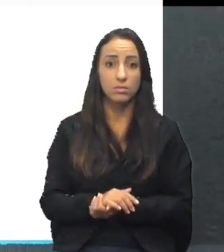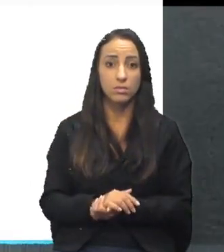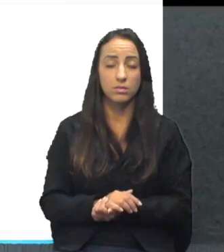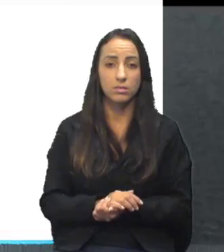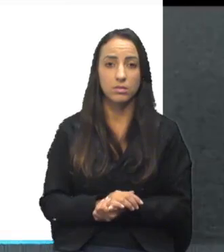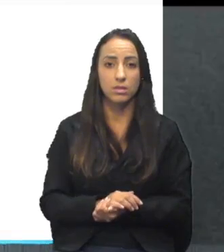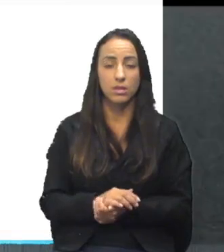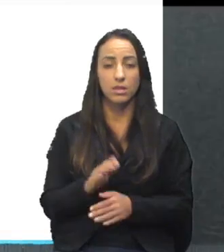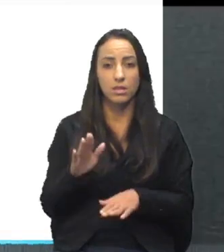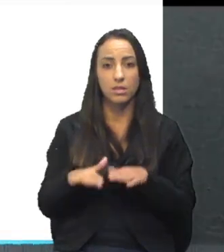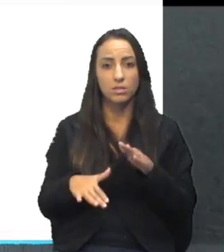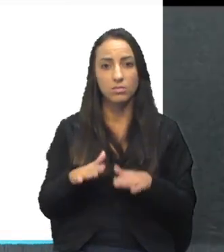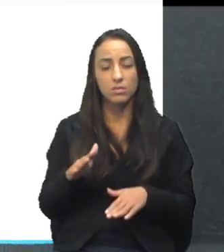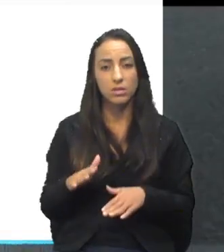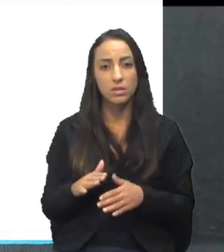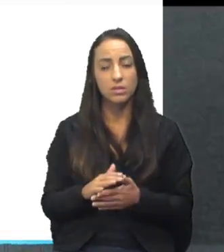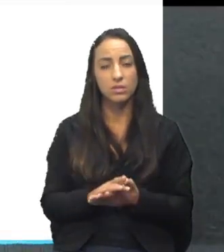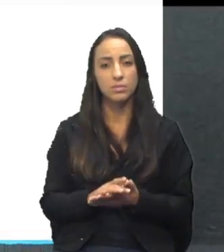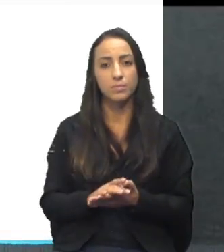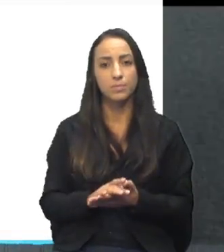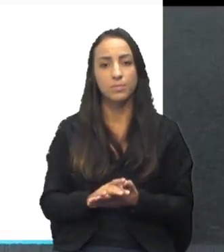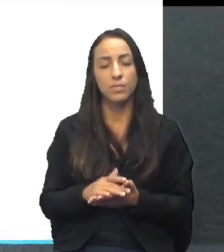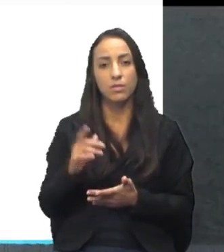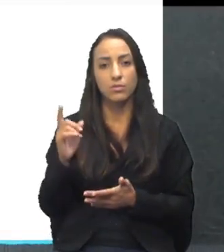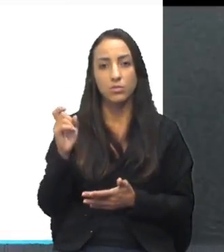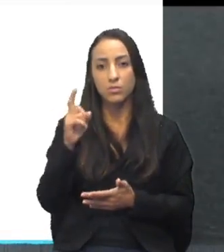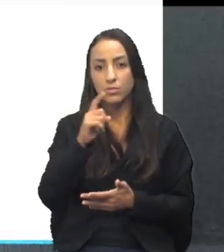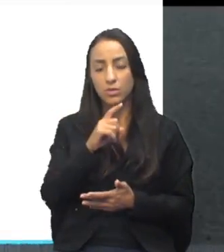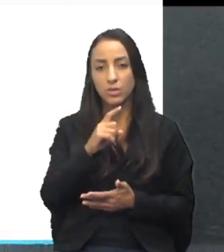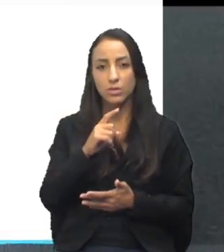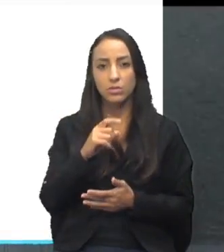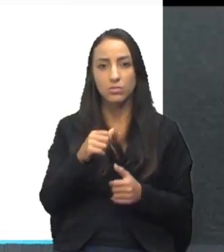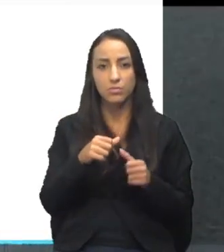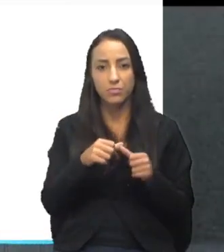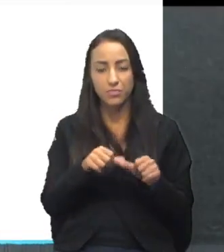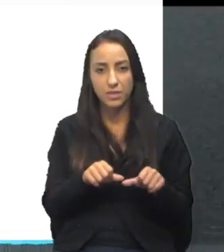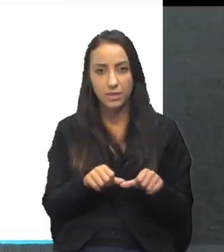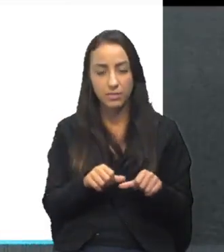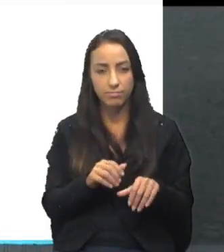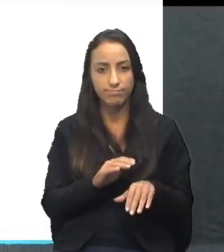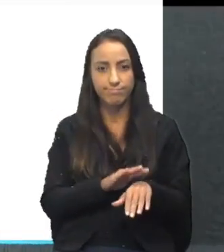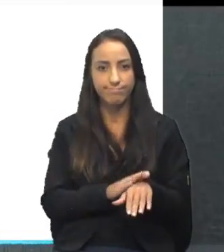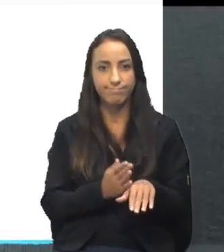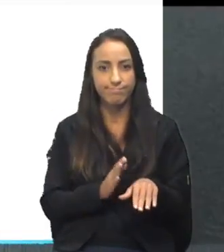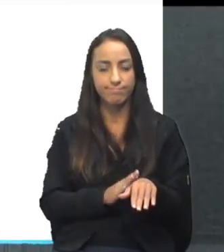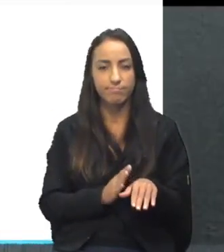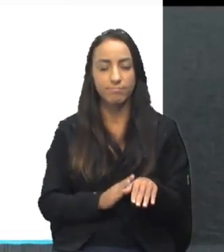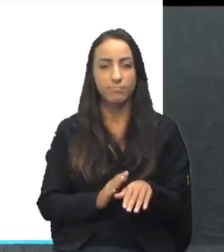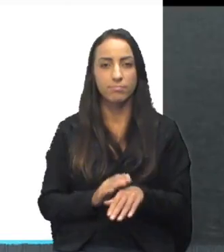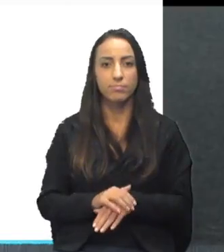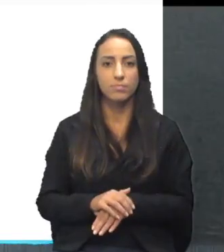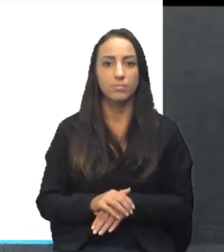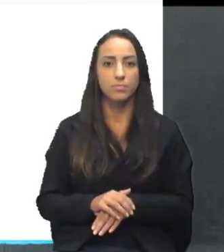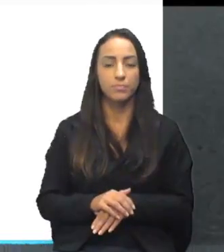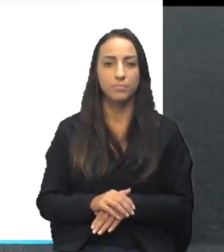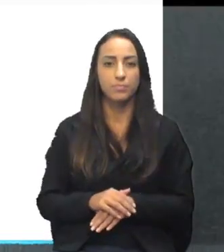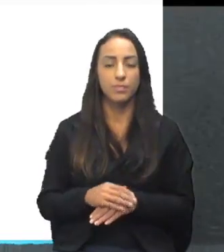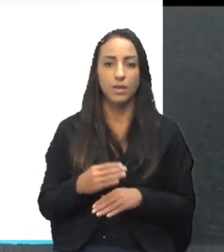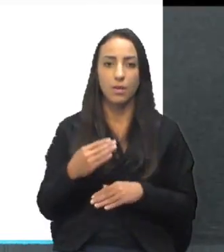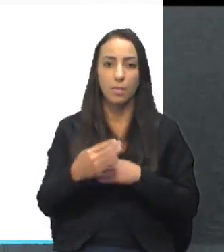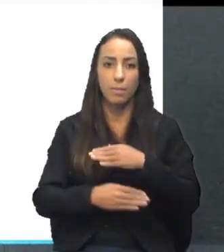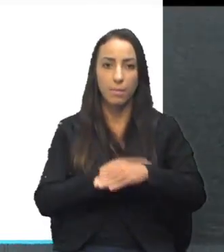uma fixação correta. Ele acaba se descolando facilmente. E